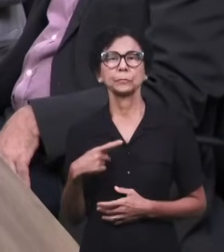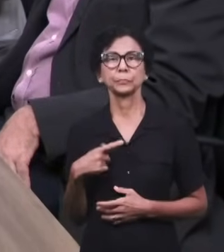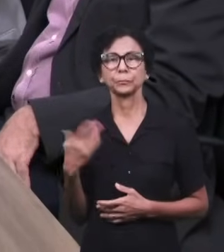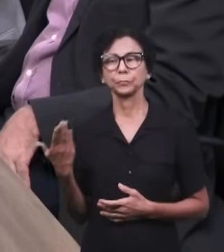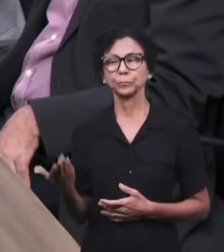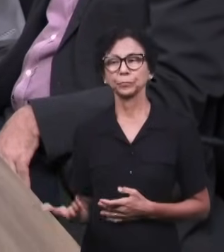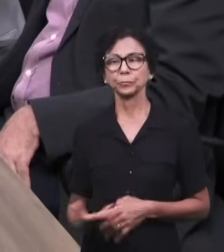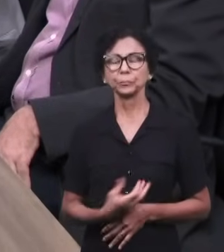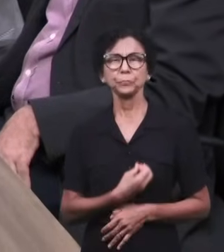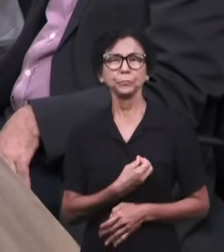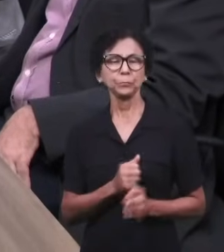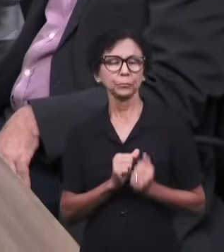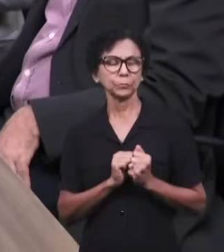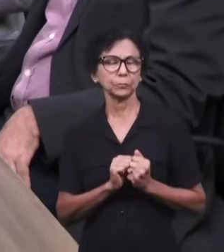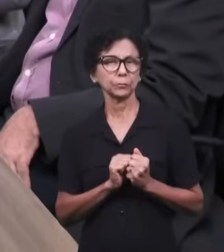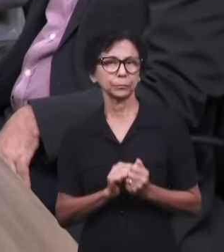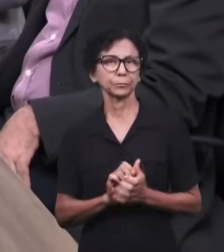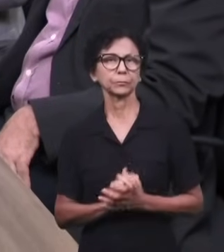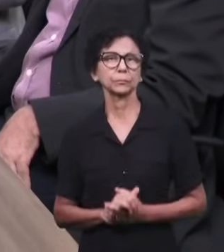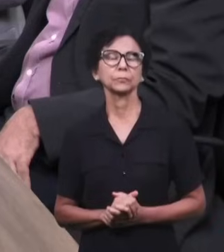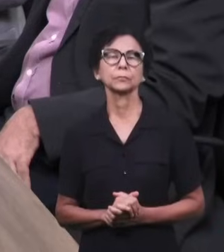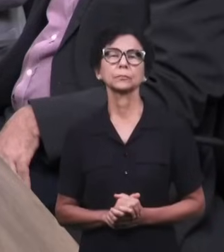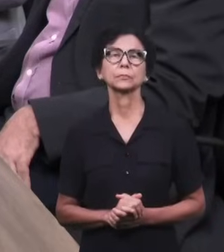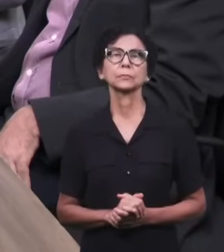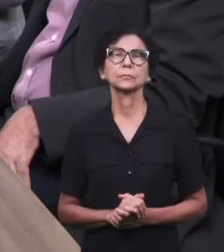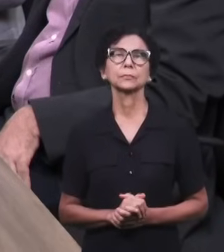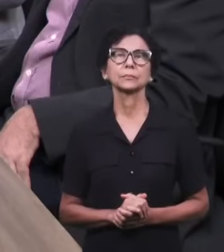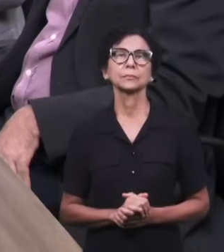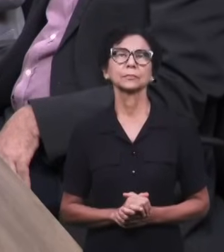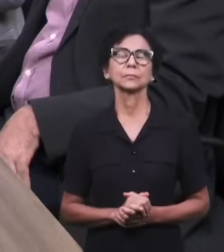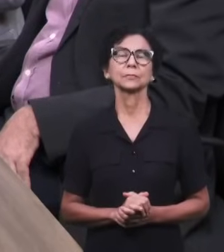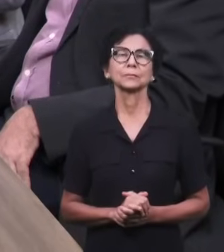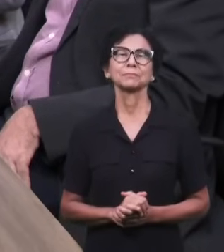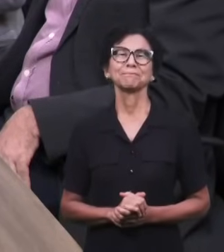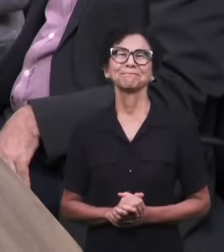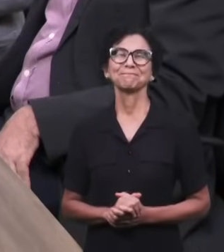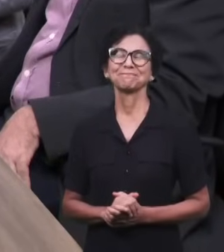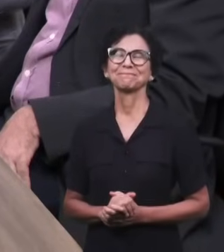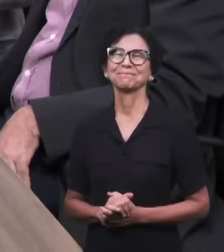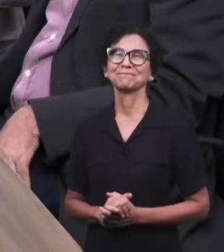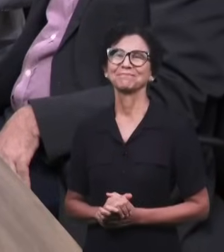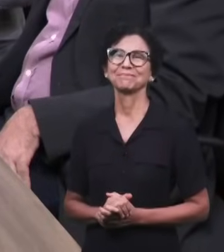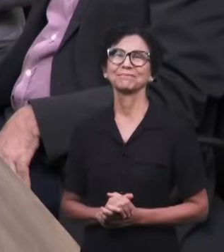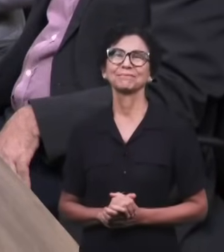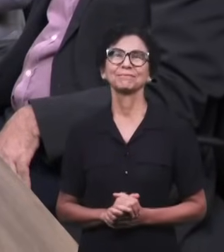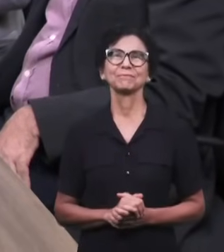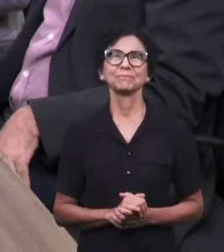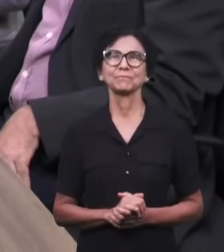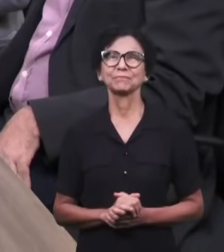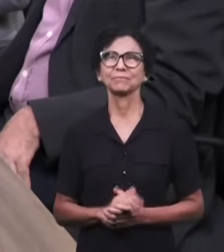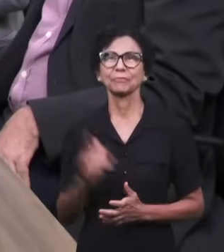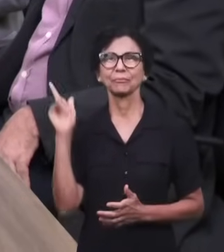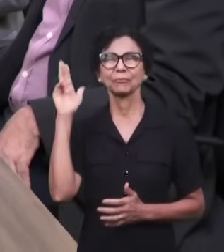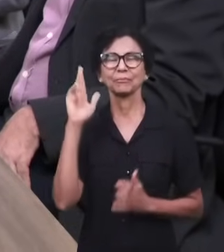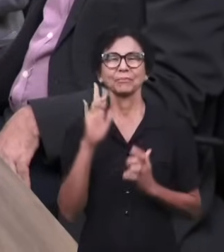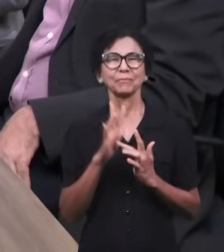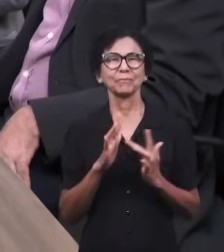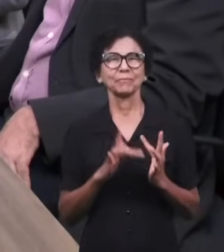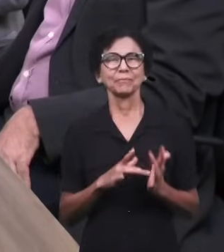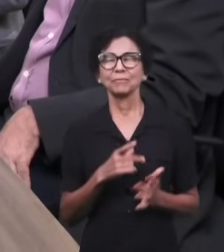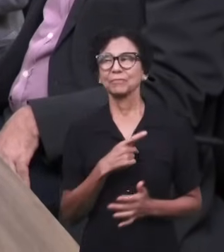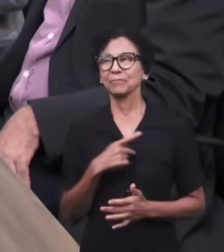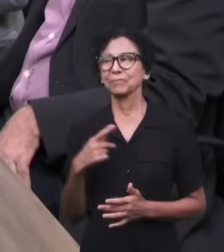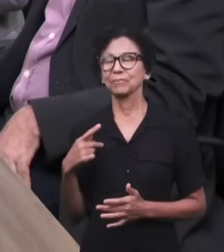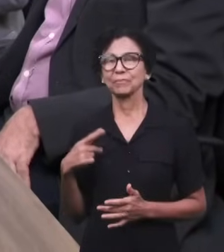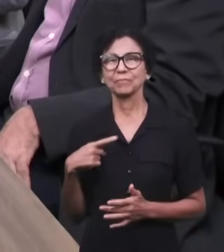aqui, estamos aqui juntos com você nessa edição do programa Família, o Projeto de Deus. Pastor Fernando Almeida, paz do Senhor. Pai do Senhor